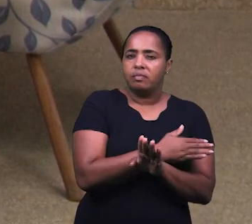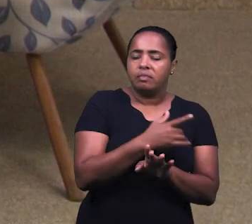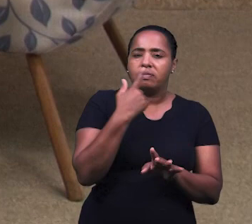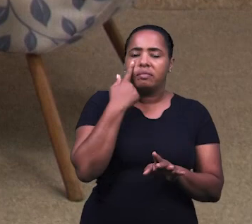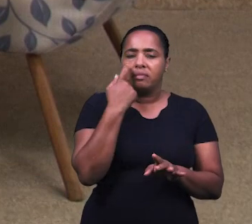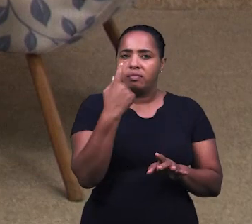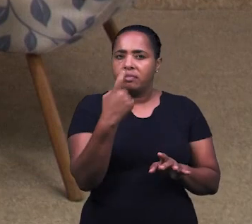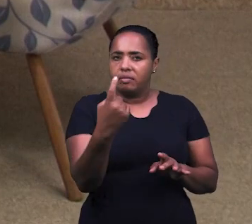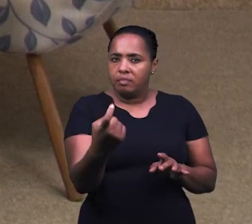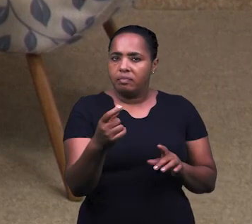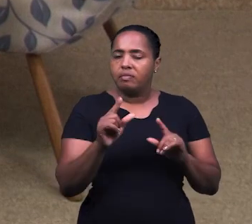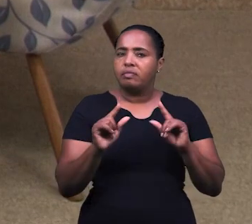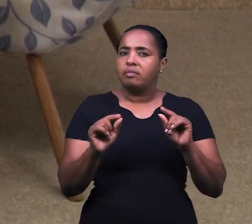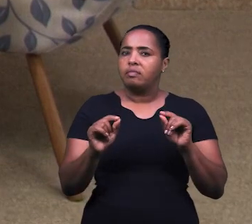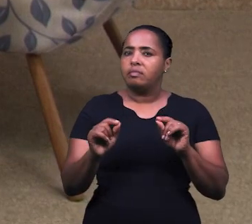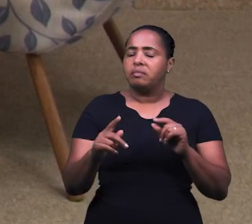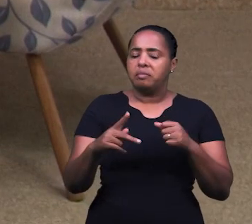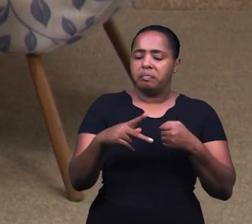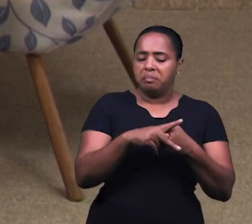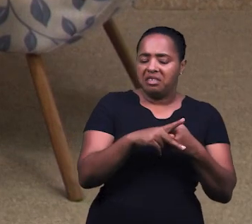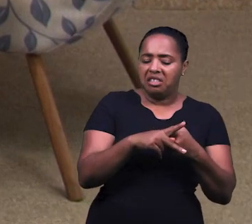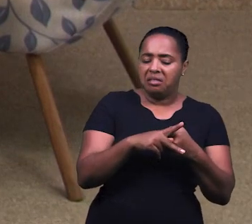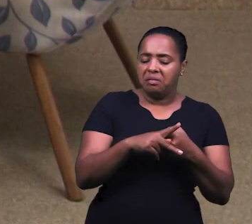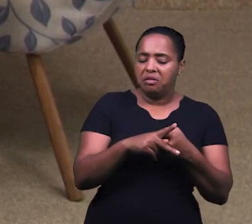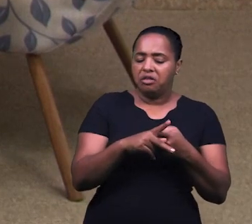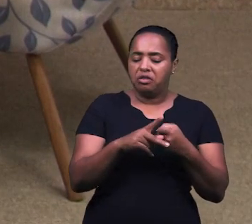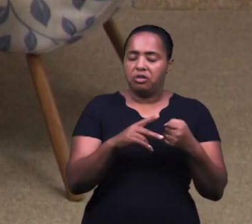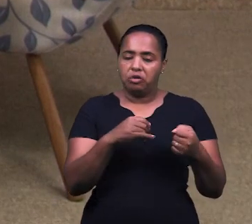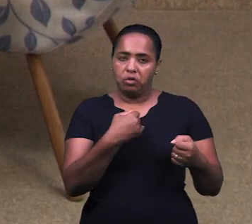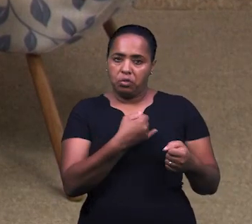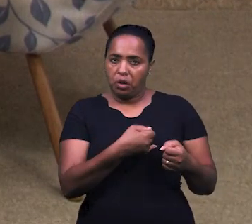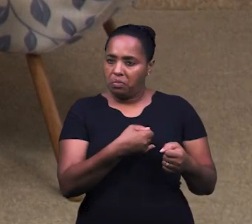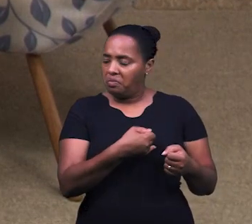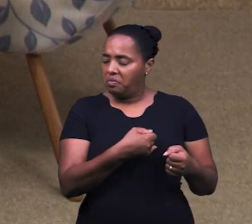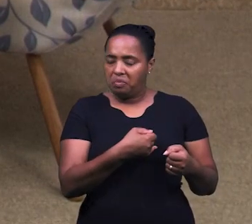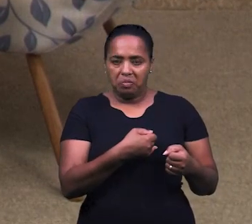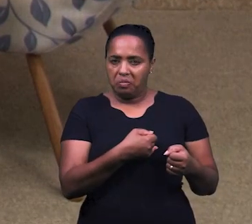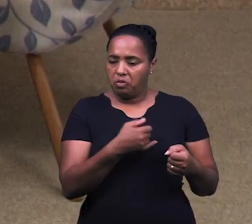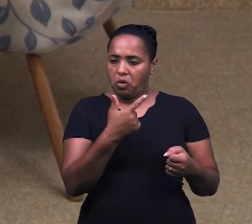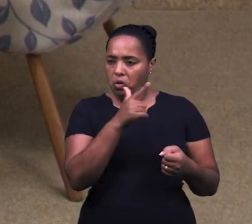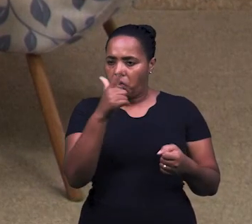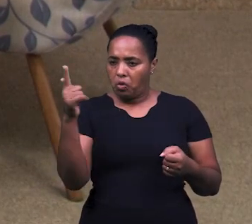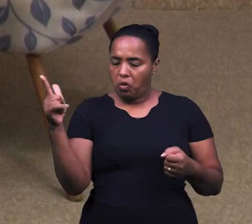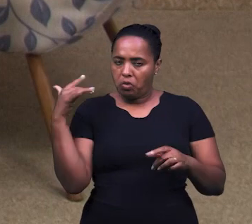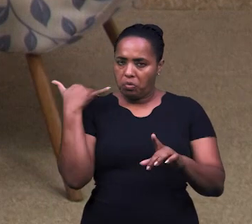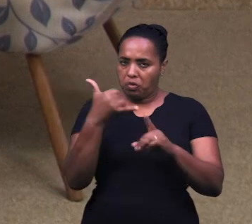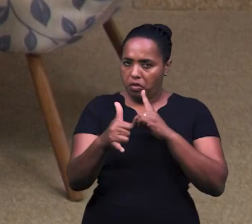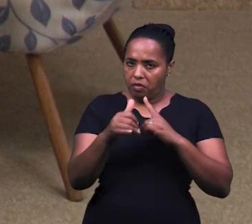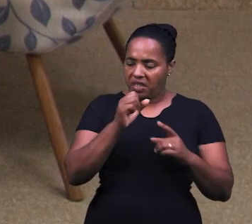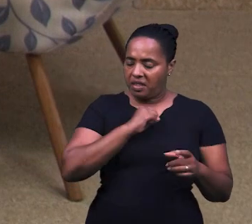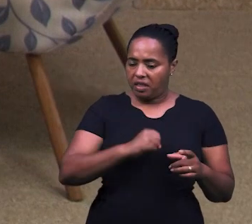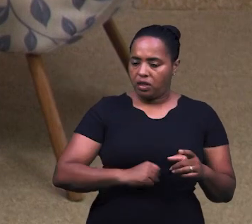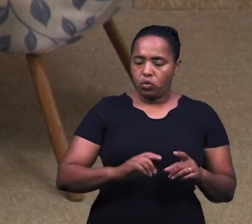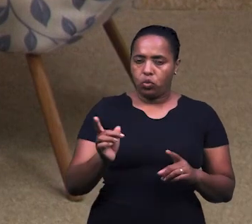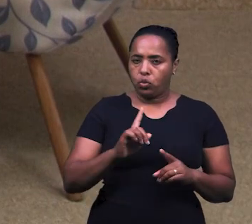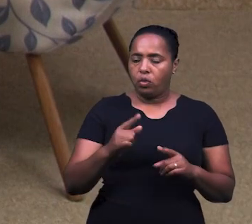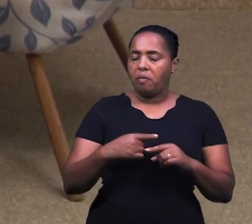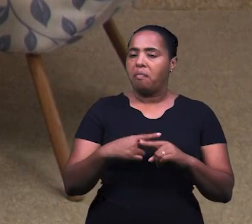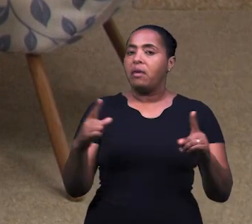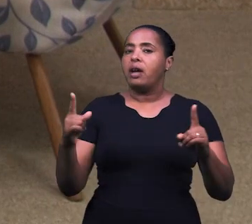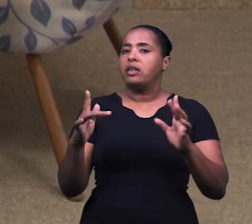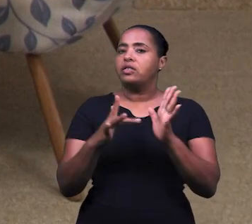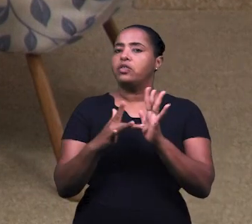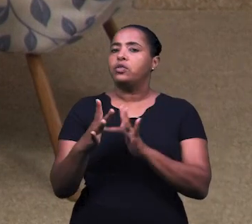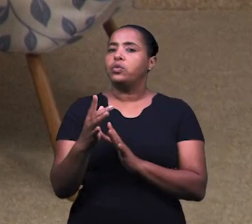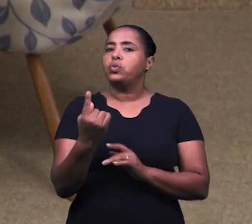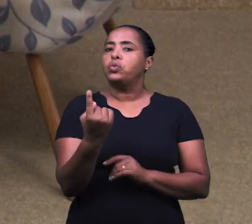mas ele falou algo interessante. Ele disse que não foi Pedro, não foi João e nenhum dos profetas ou sacerdotes, mas